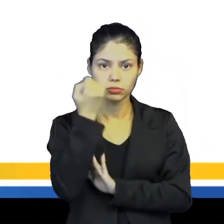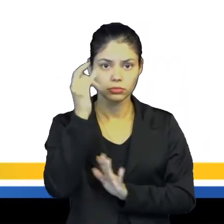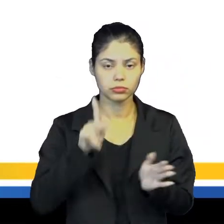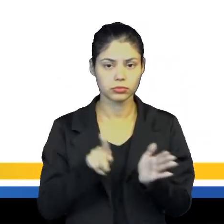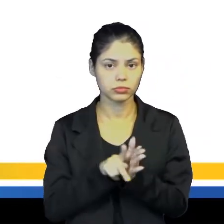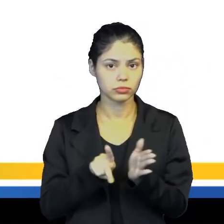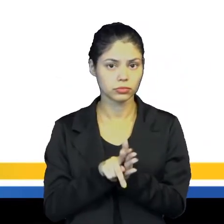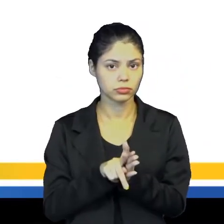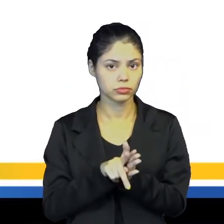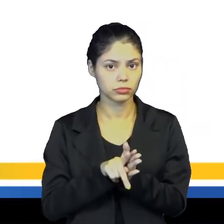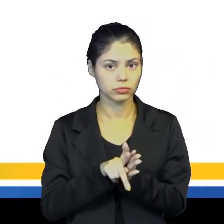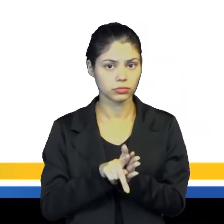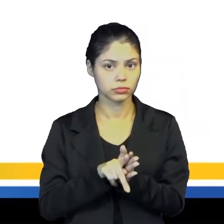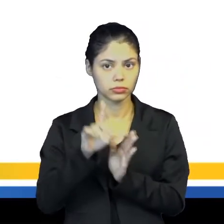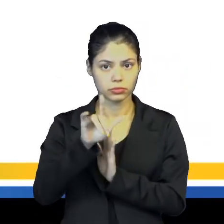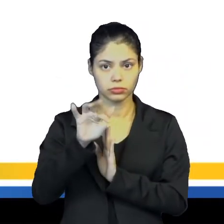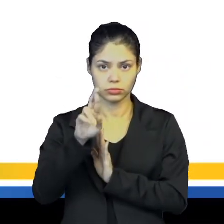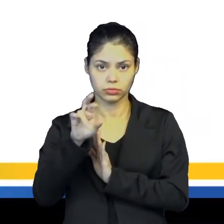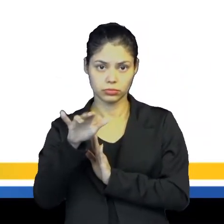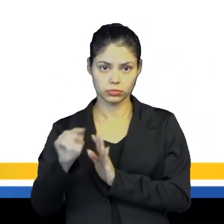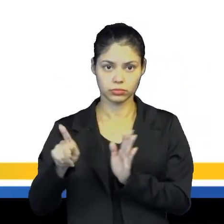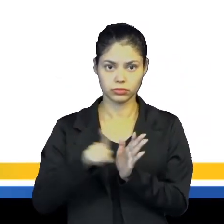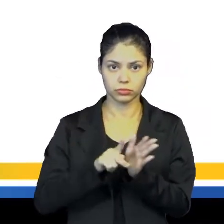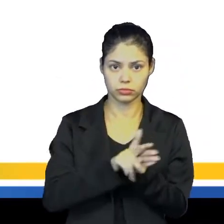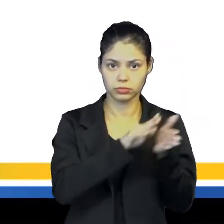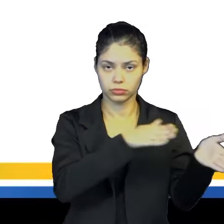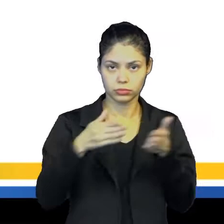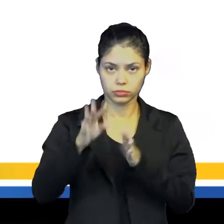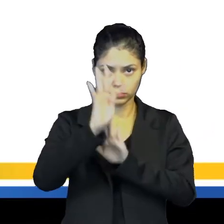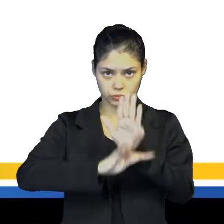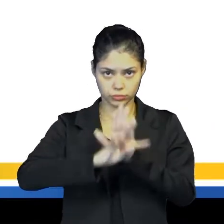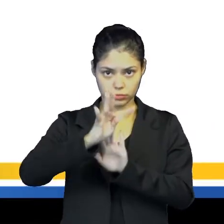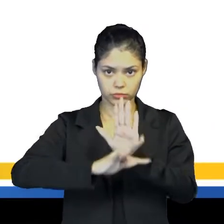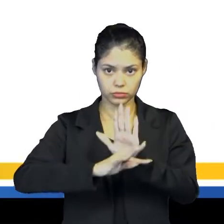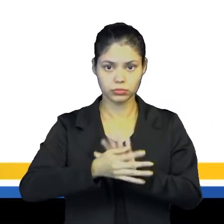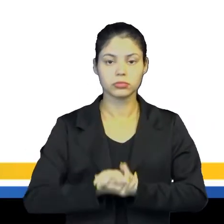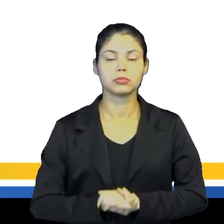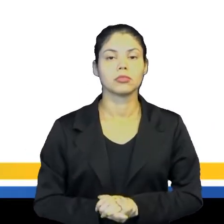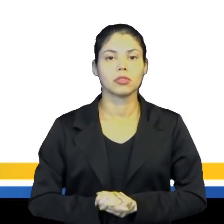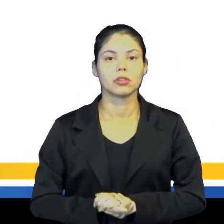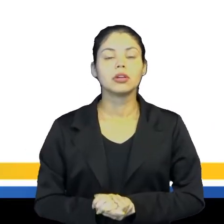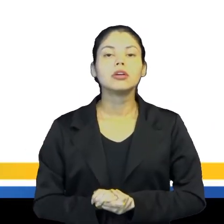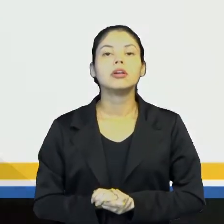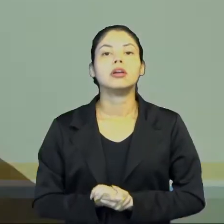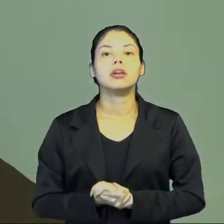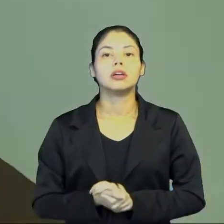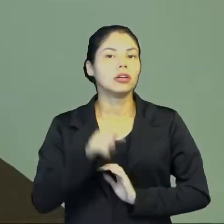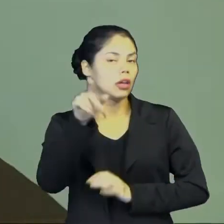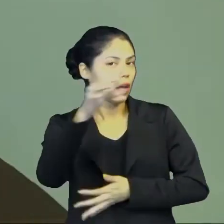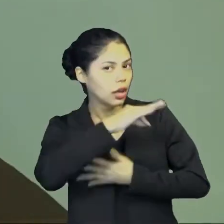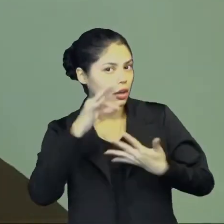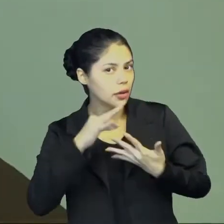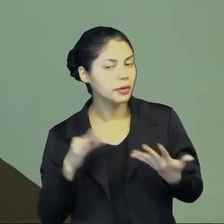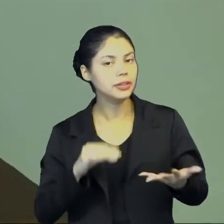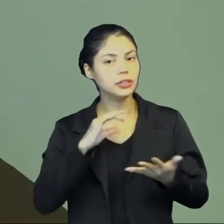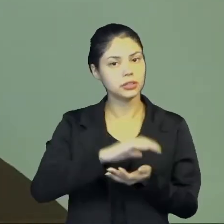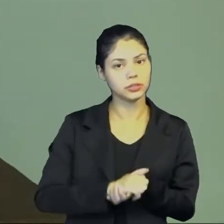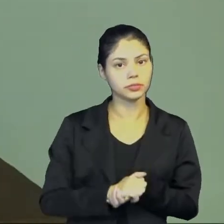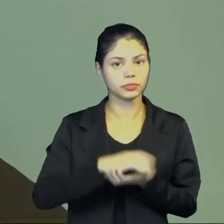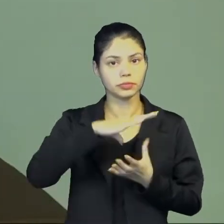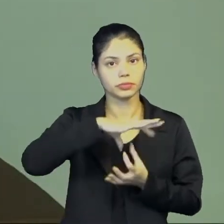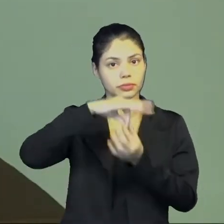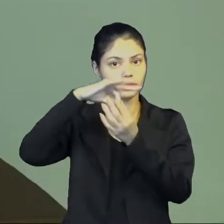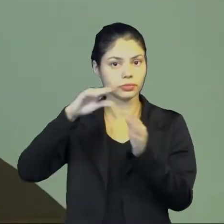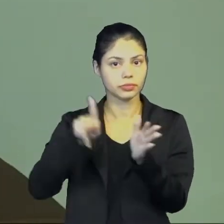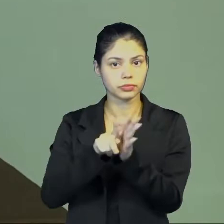função é estabelecer relações lógicas entre as partes do texto. Então, esses elementos coesivos são